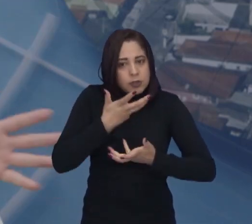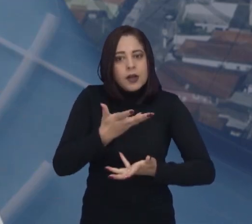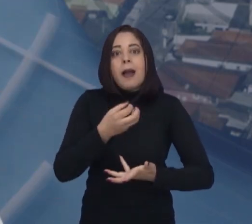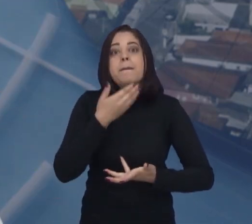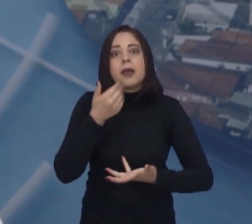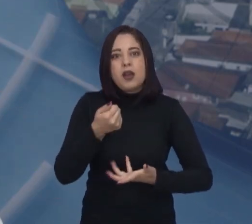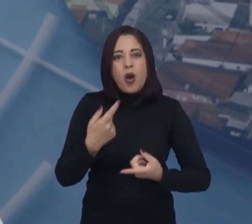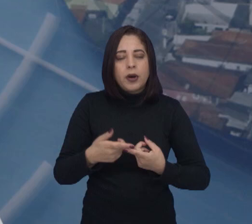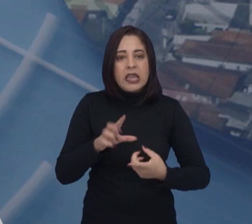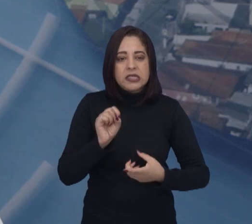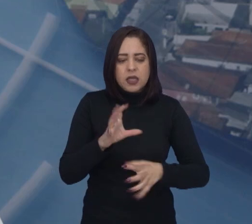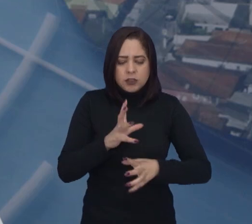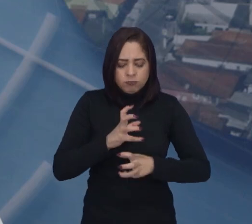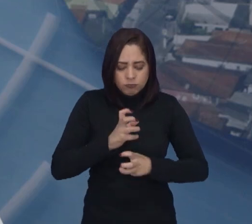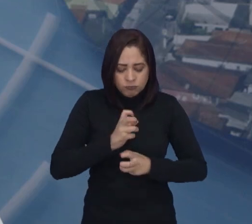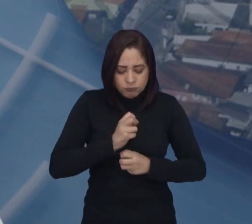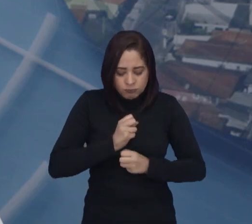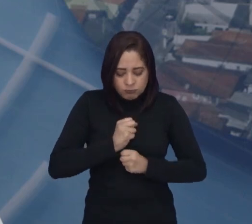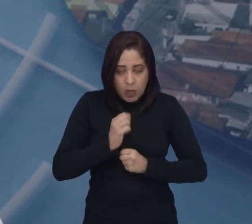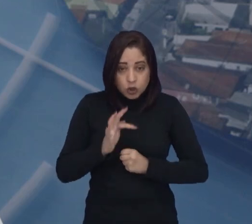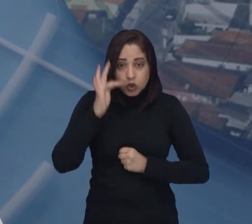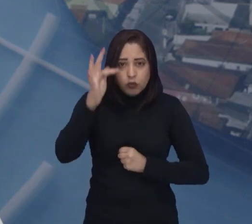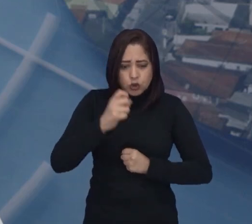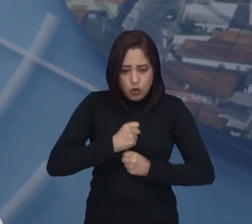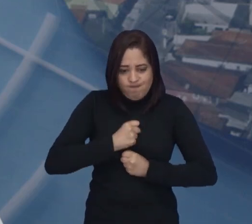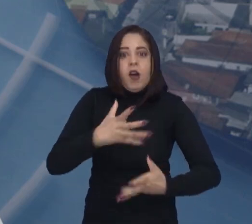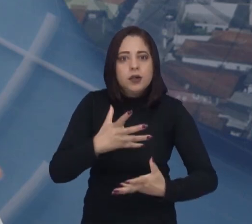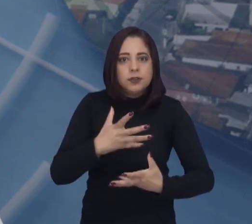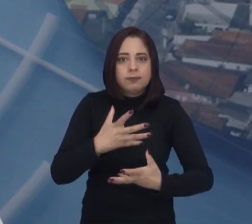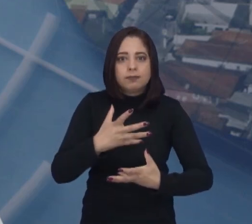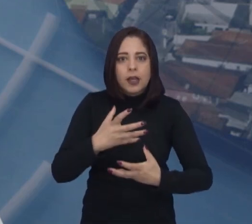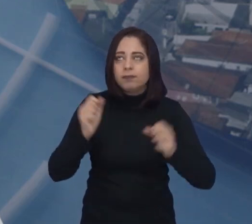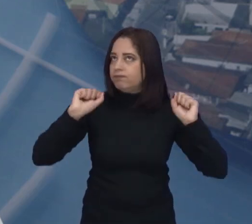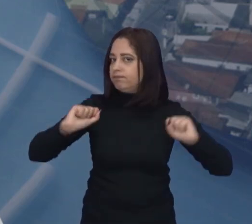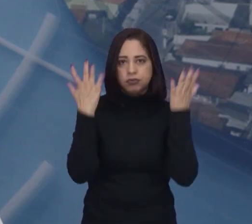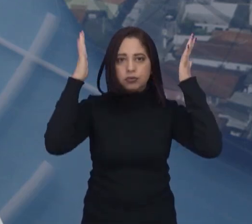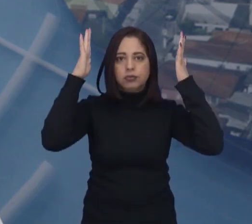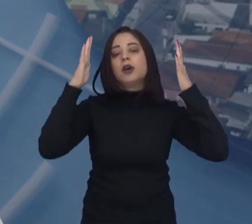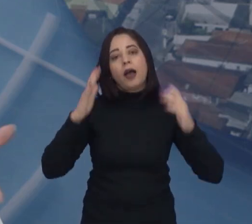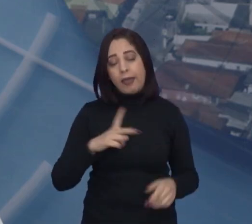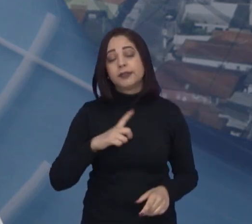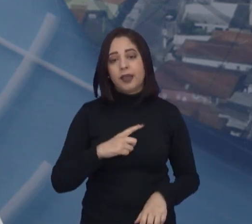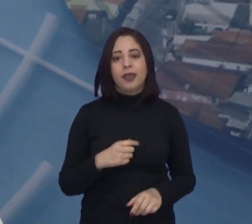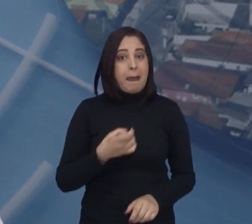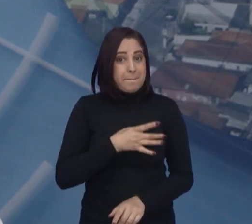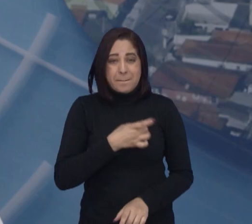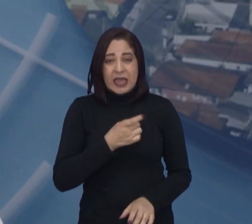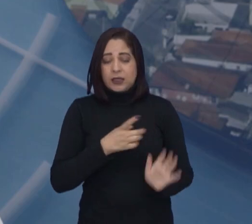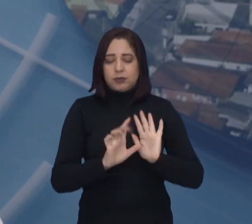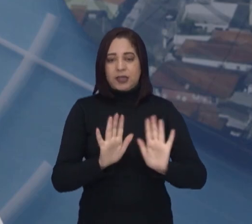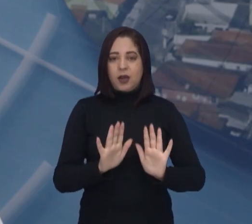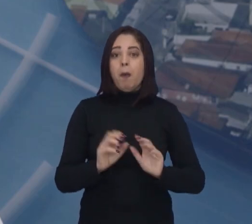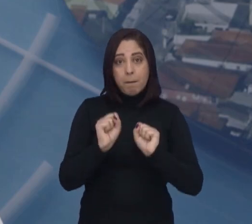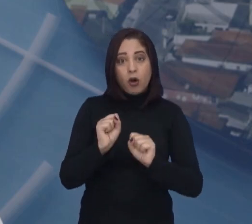explodir em algum momento, né? Então, é importante também ter esse discernimento, procurar ajuda, né? Não ter medo de pedir